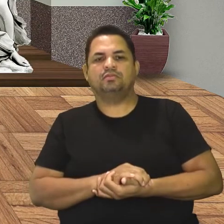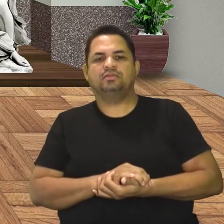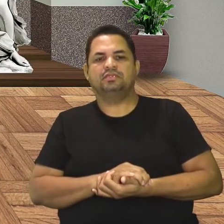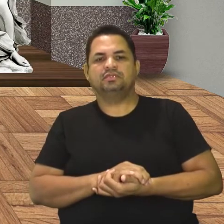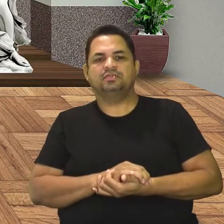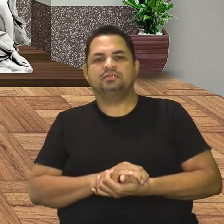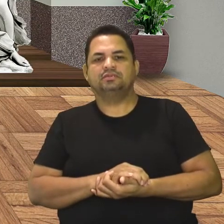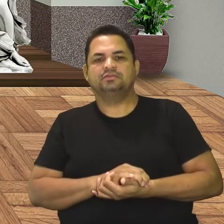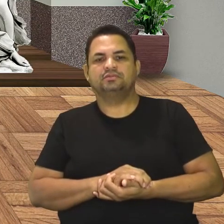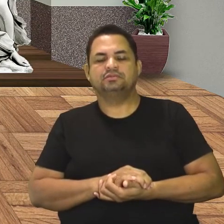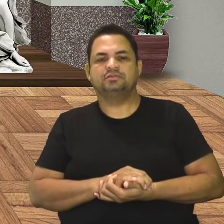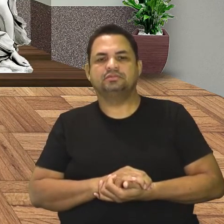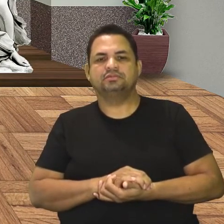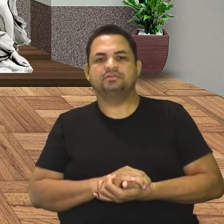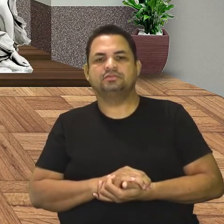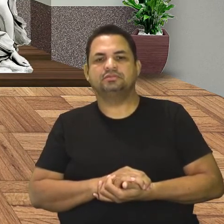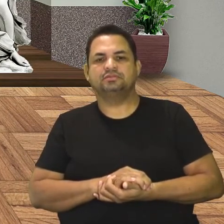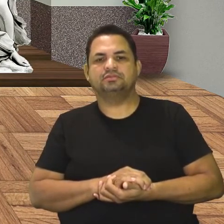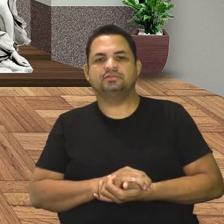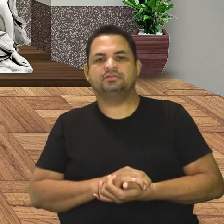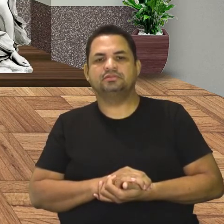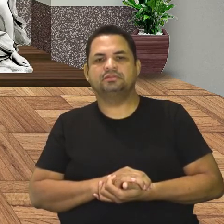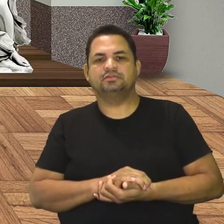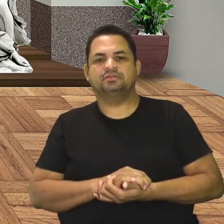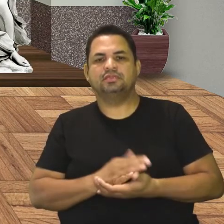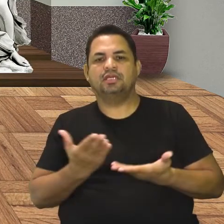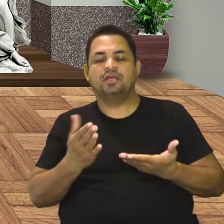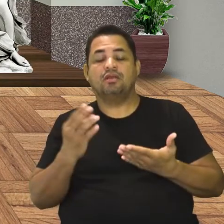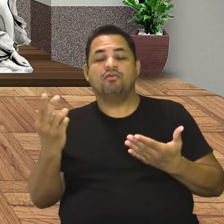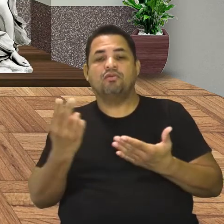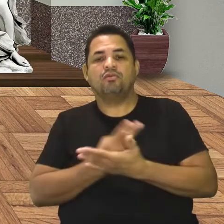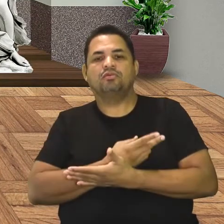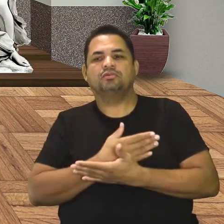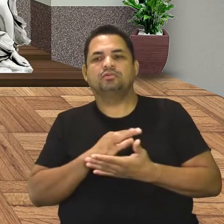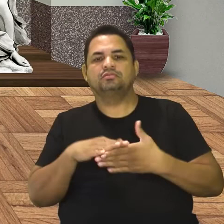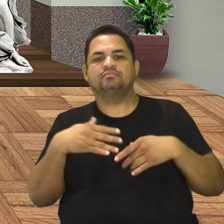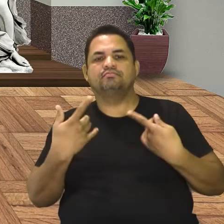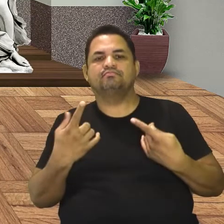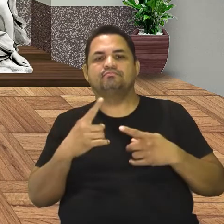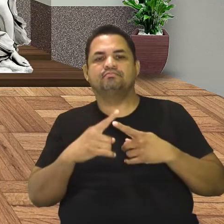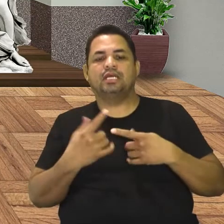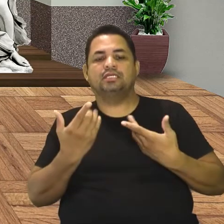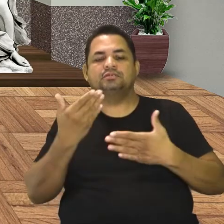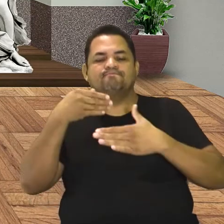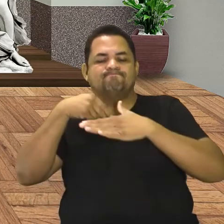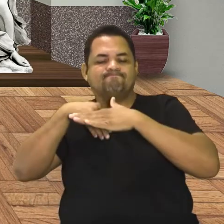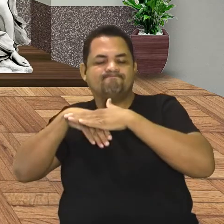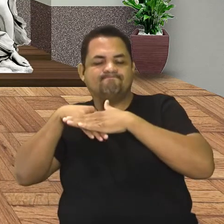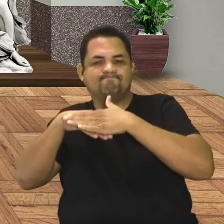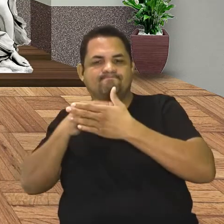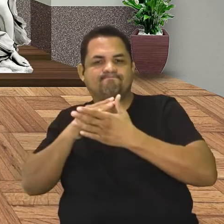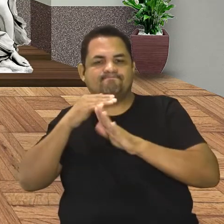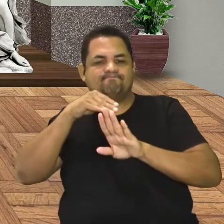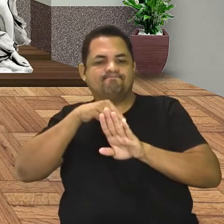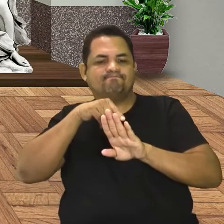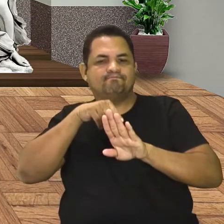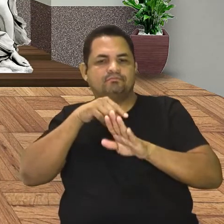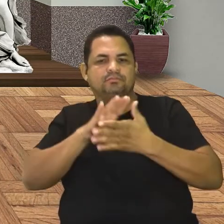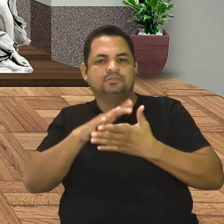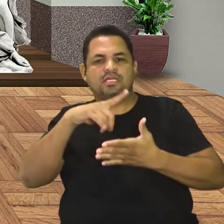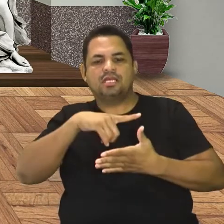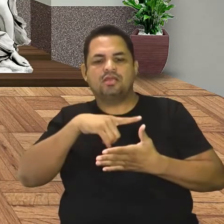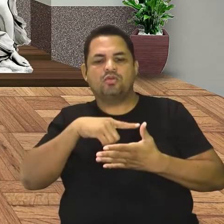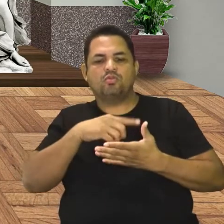Milagre econômico que aconteceu, mas que por trás nos trouxe uma